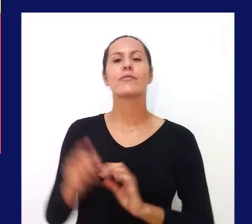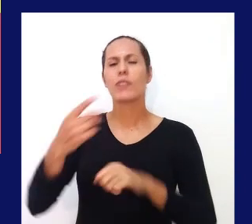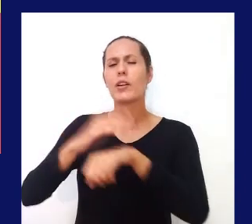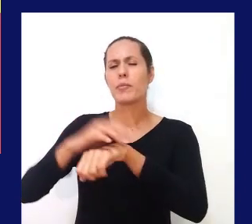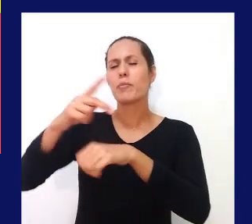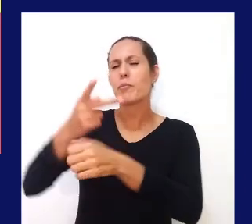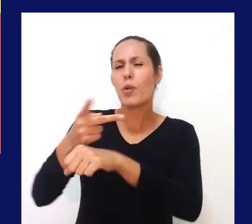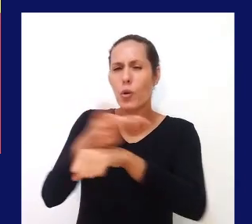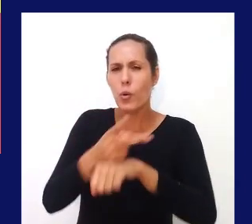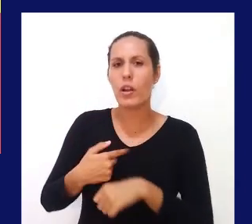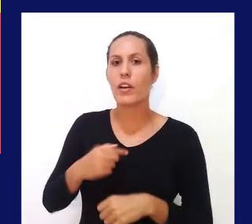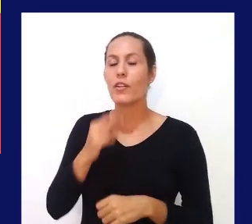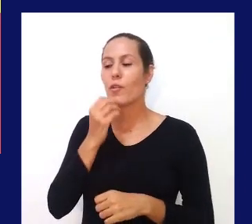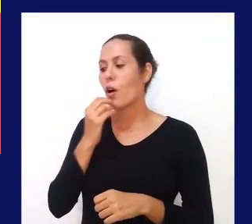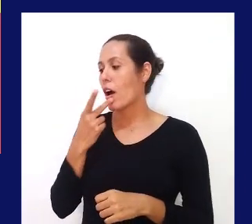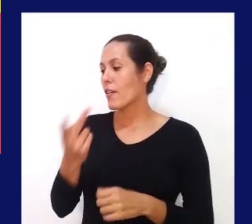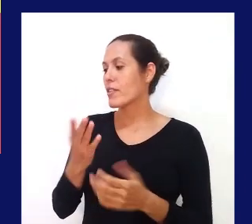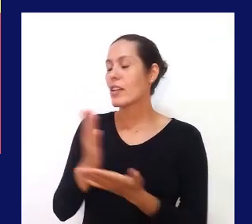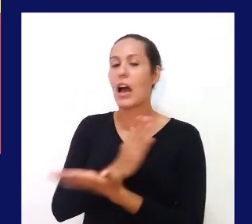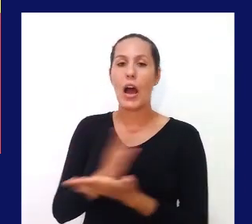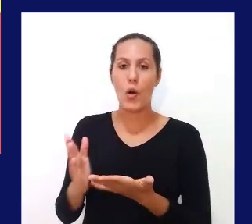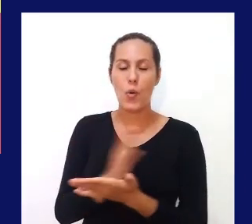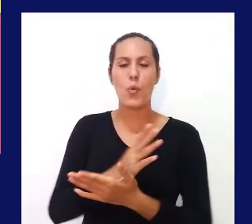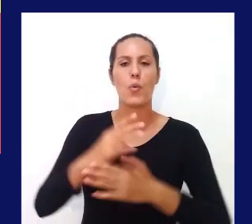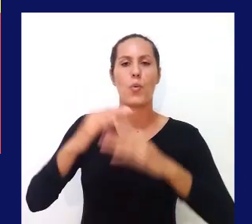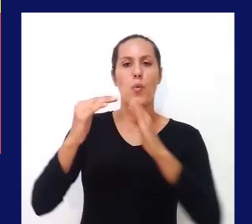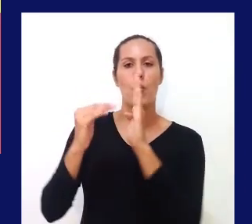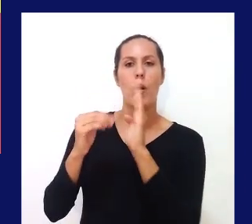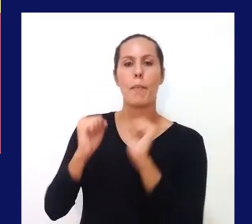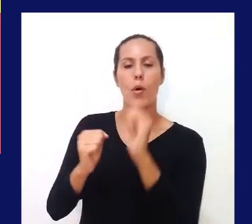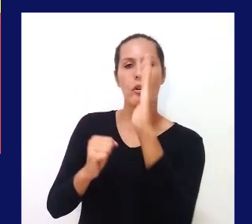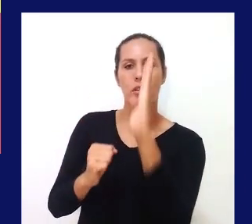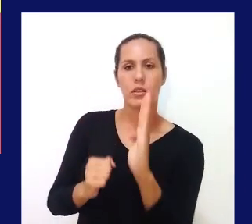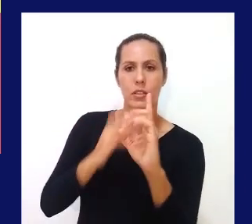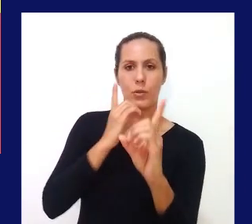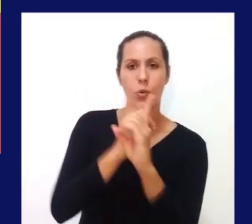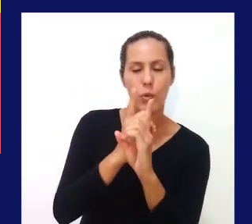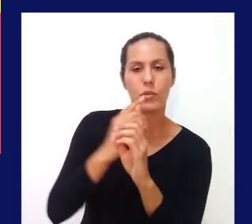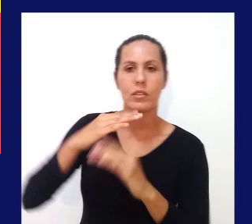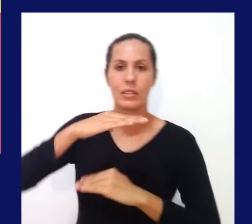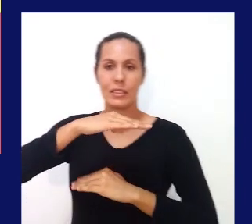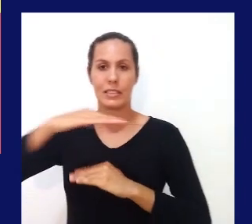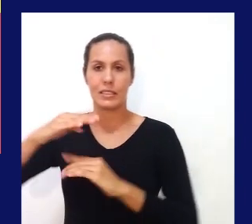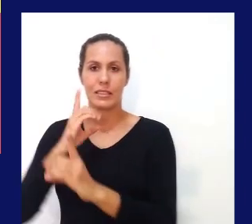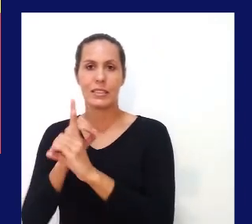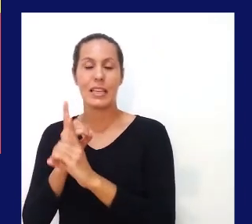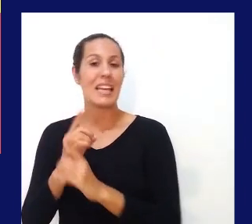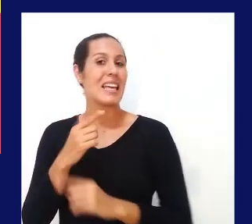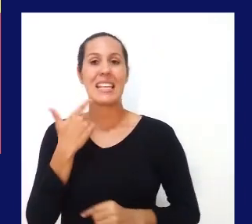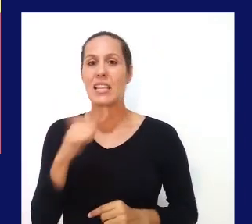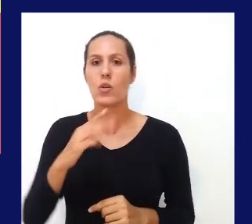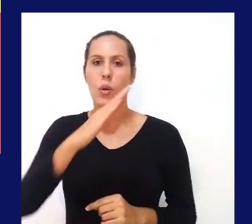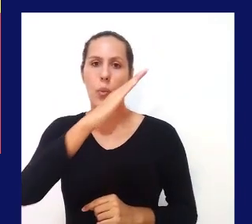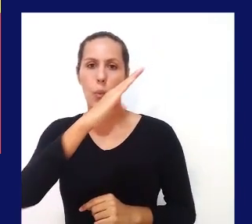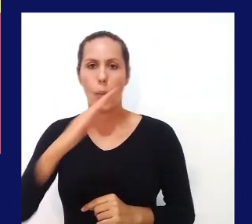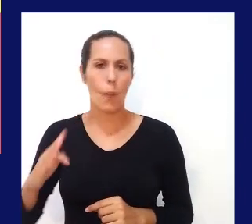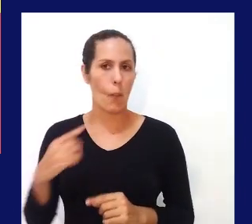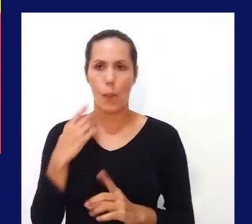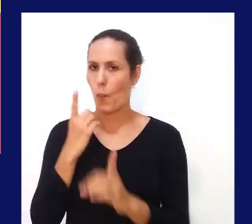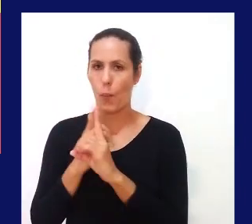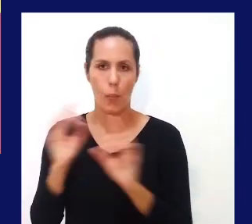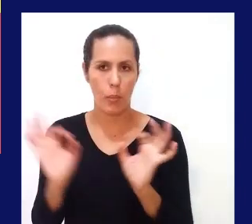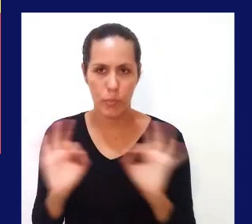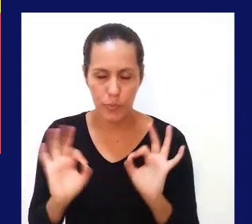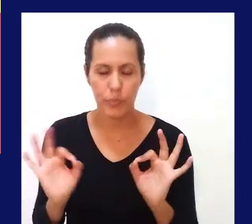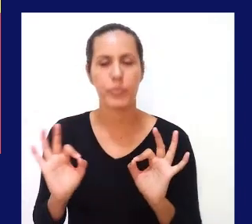lá? Procura aí. Eu posso dizer para vocês que estão em horizontal e vertical. Não tem nenhuma dança em diagonal e